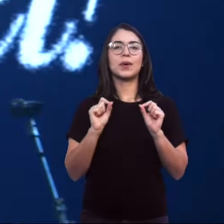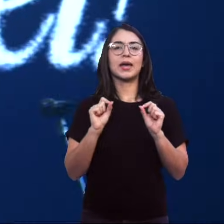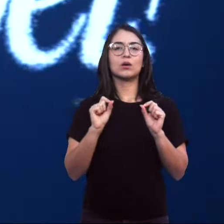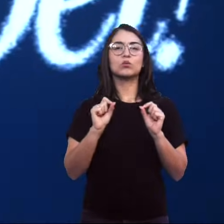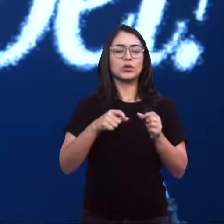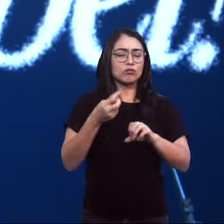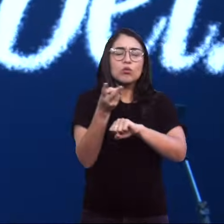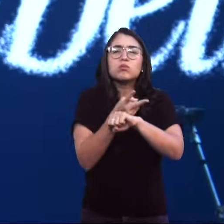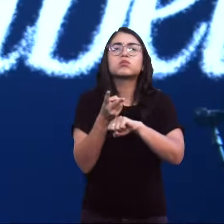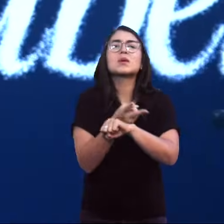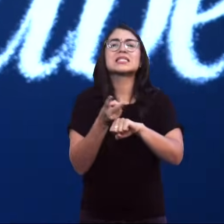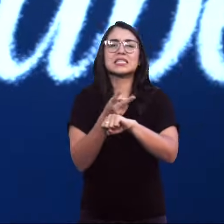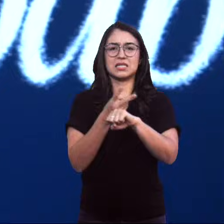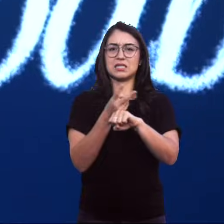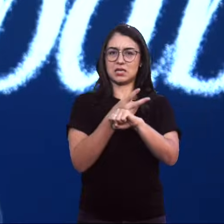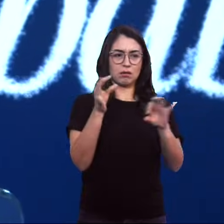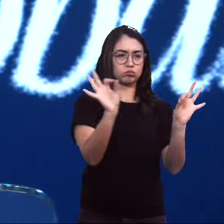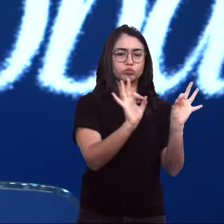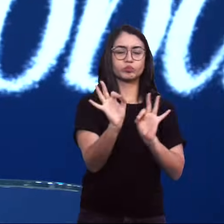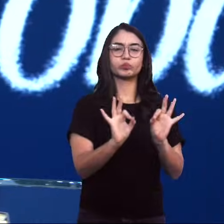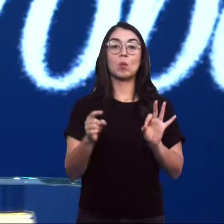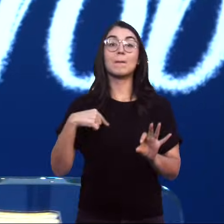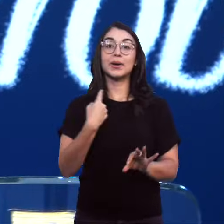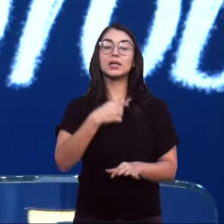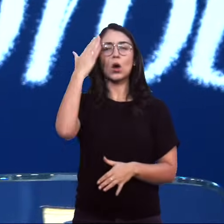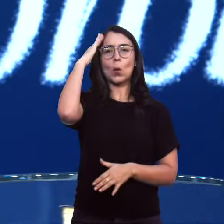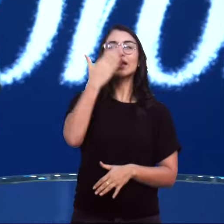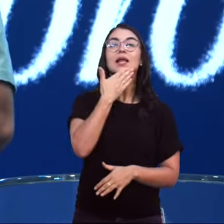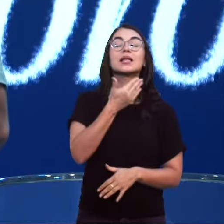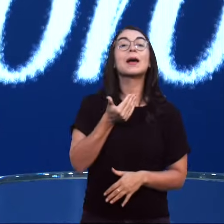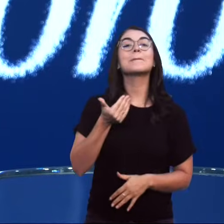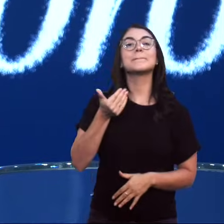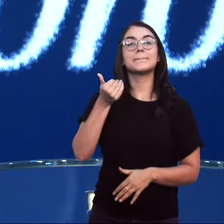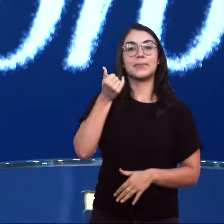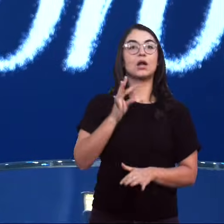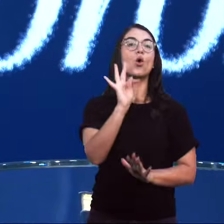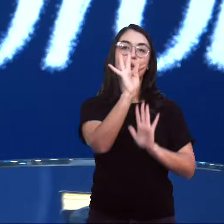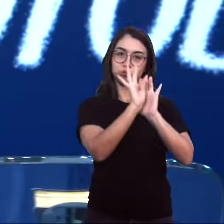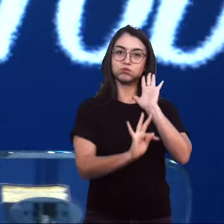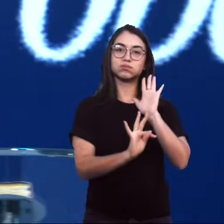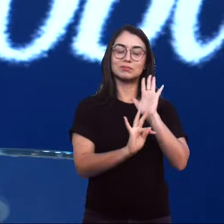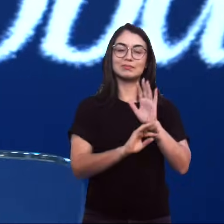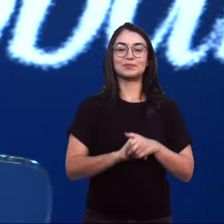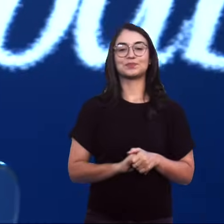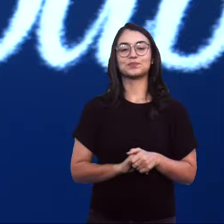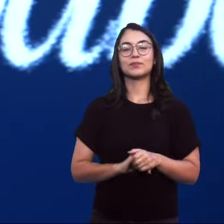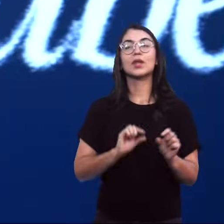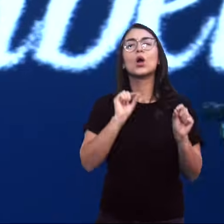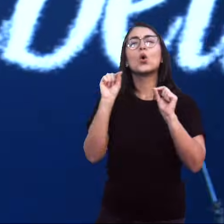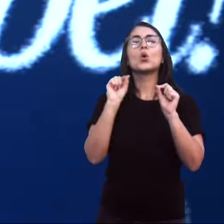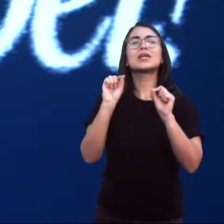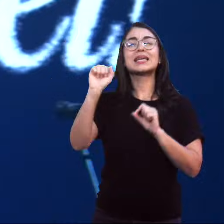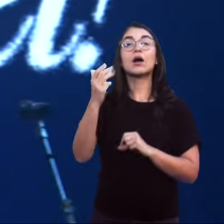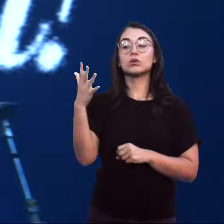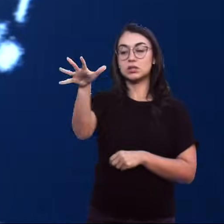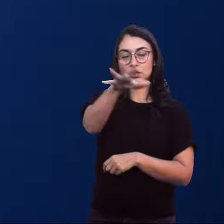tentar entender, né? Então esse é um texto que os comentários ajudam a gente. O que estava acontecendo aqui, para